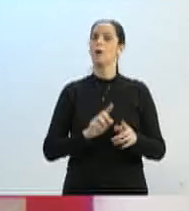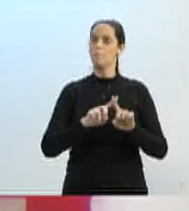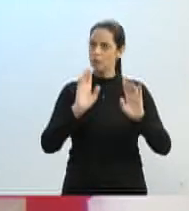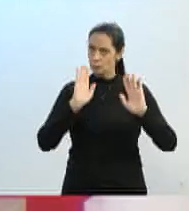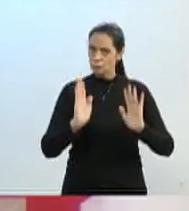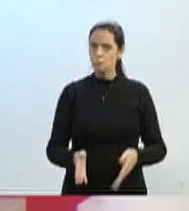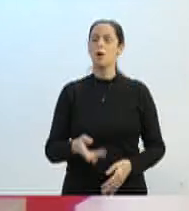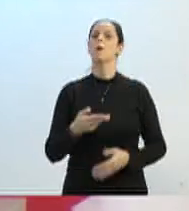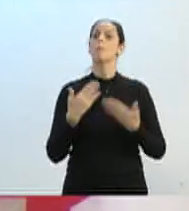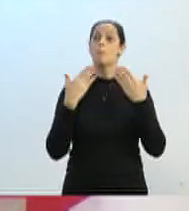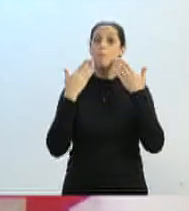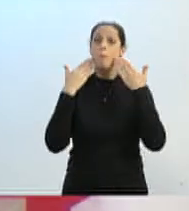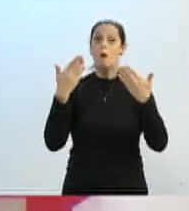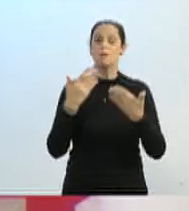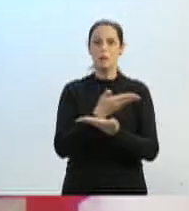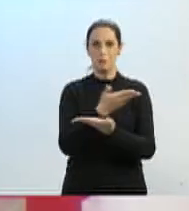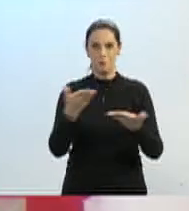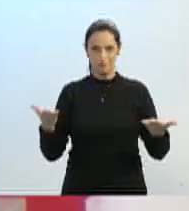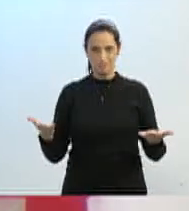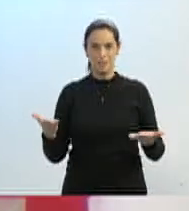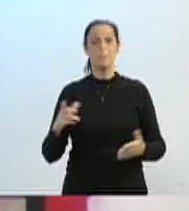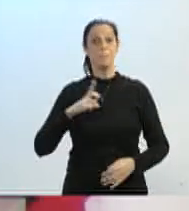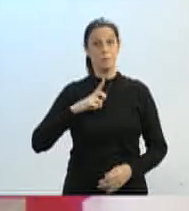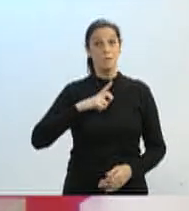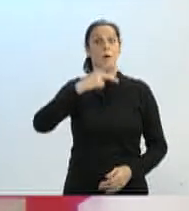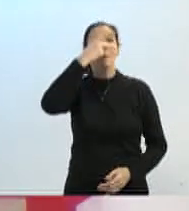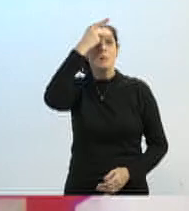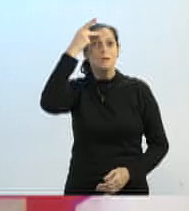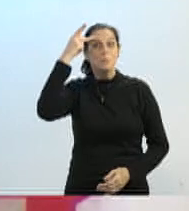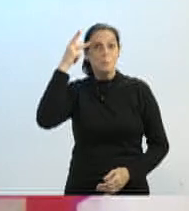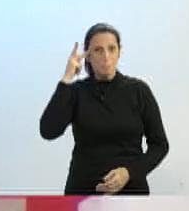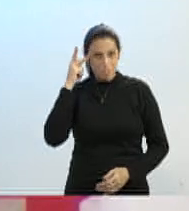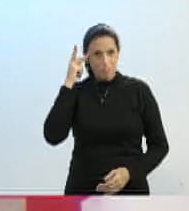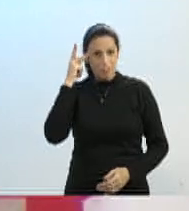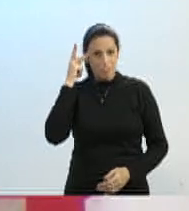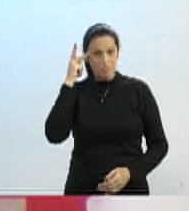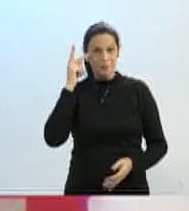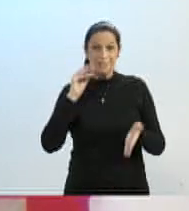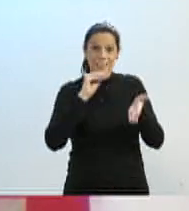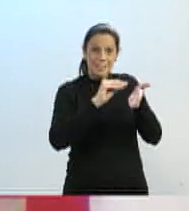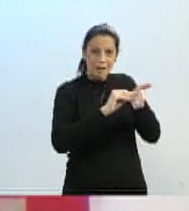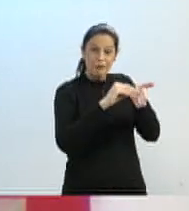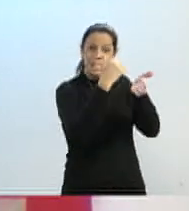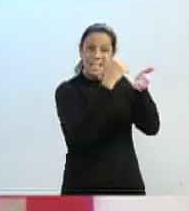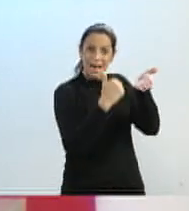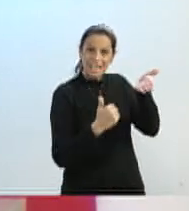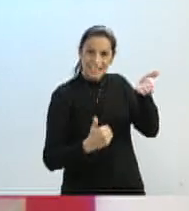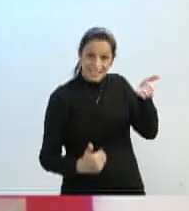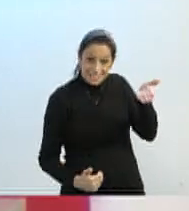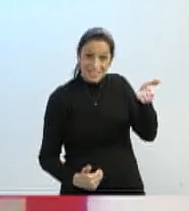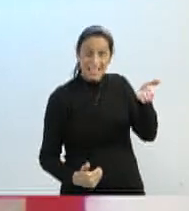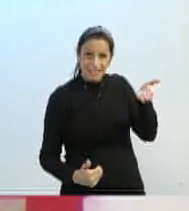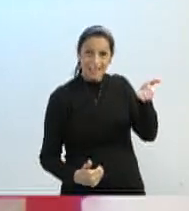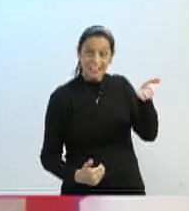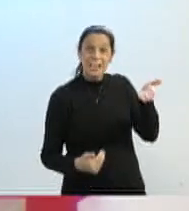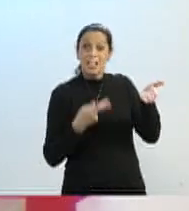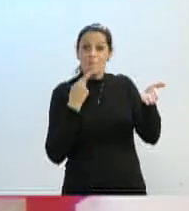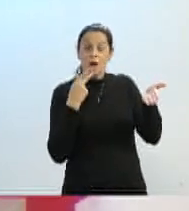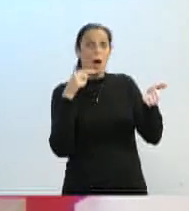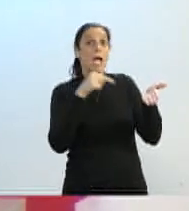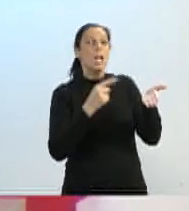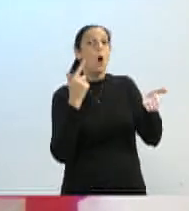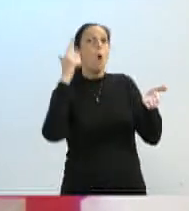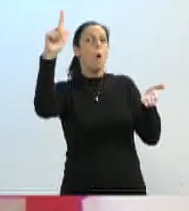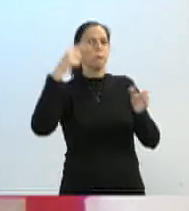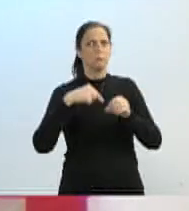citando o exemplo de um morador de Blumenau que foi citado como não residente do município, mas que na verdade nunca residiu em outra